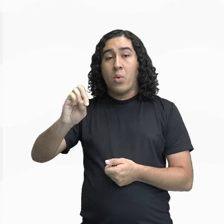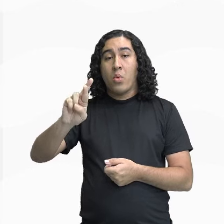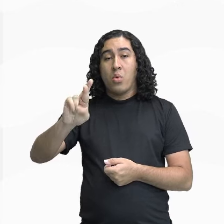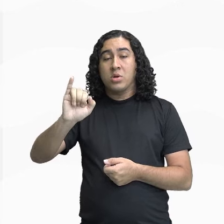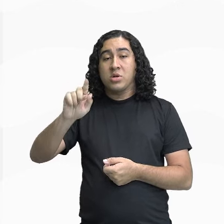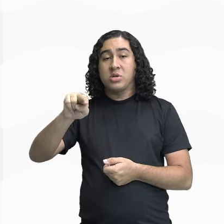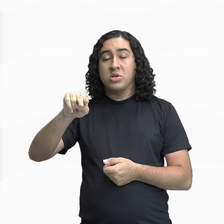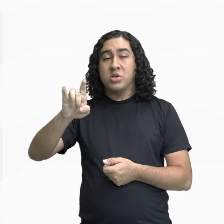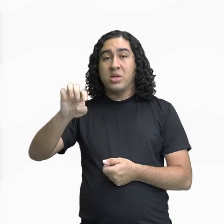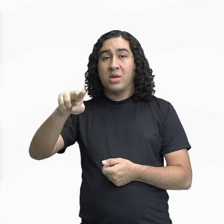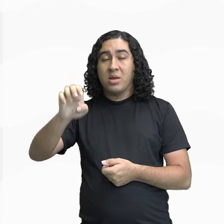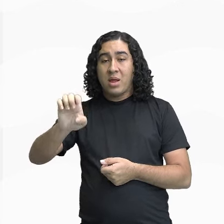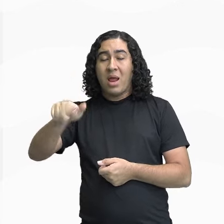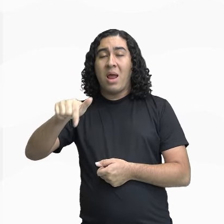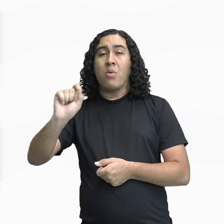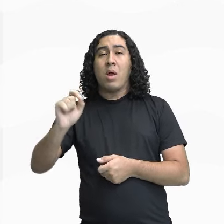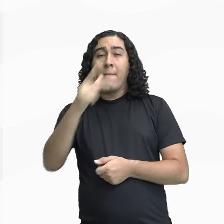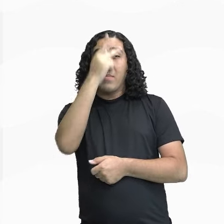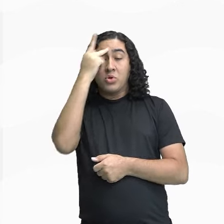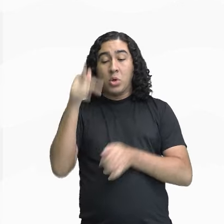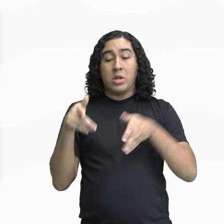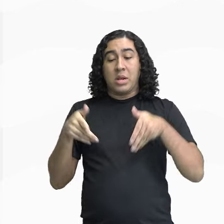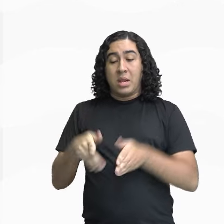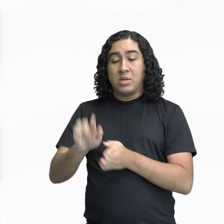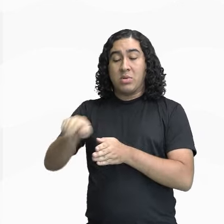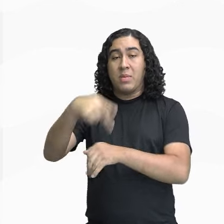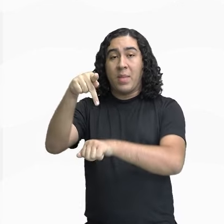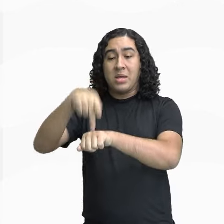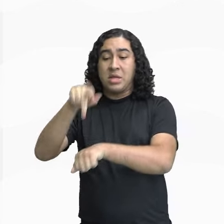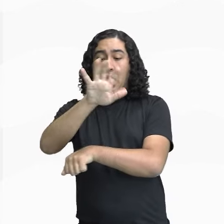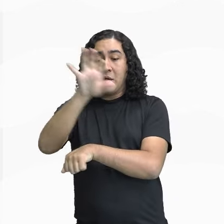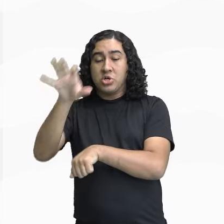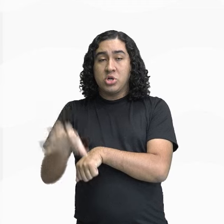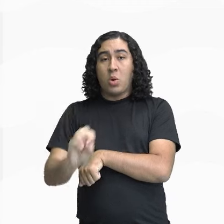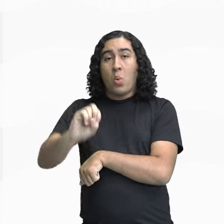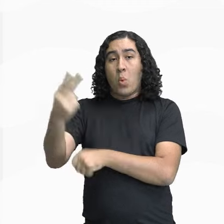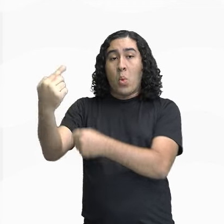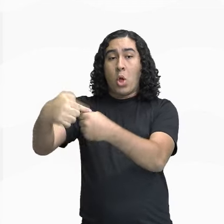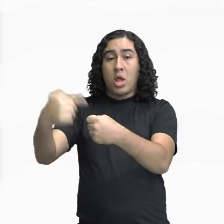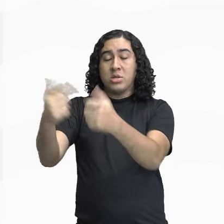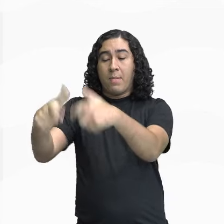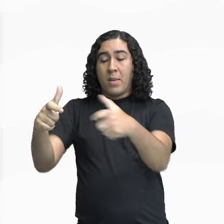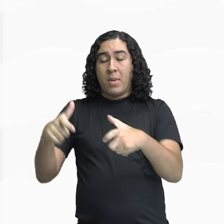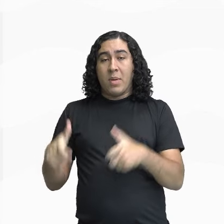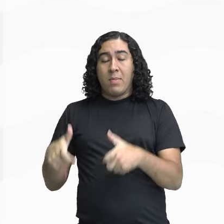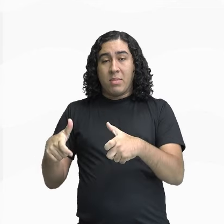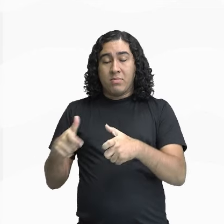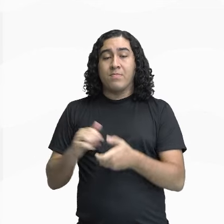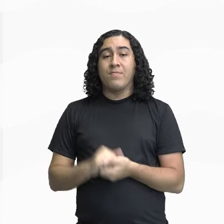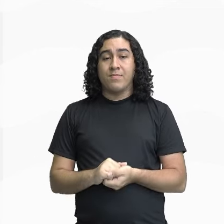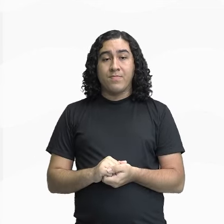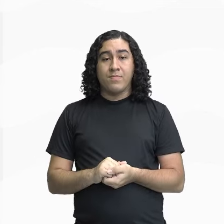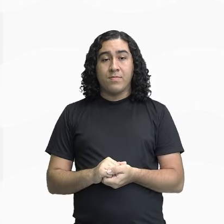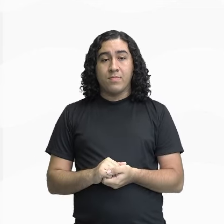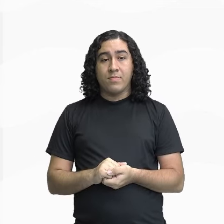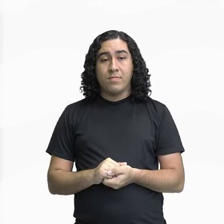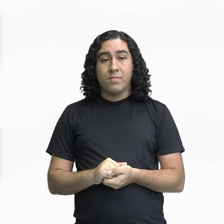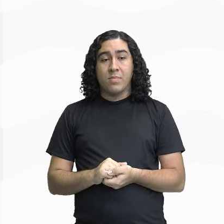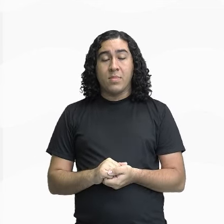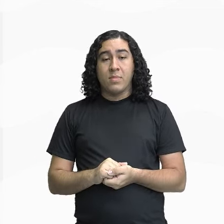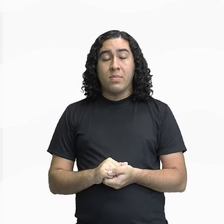aquele originário de determinado país, região ou localidade, nativo. Já,